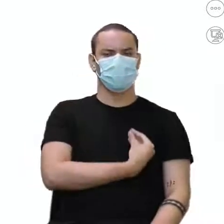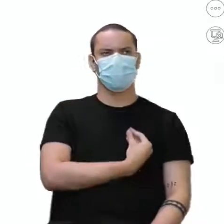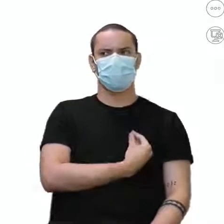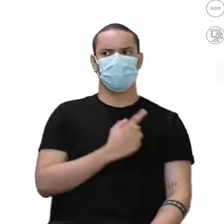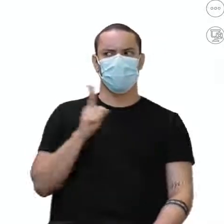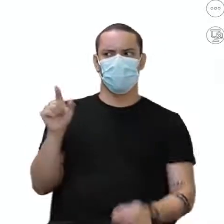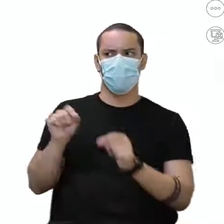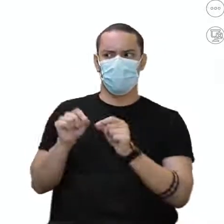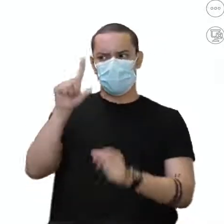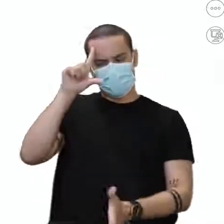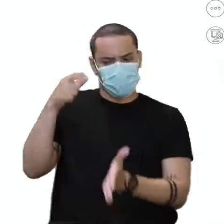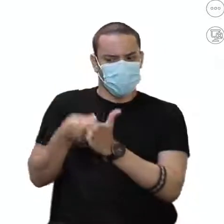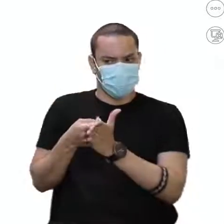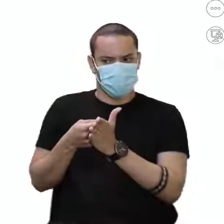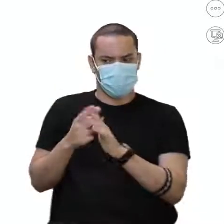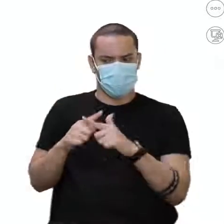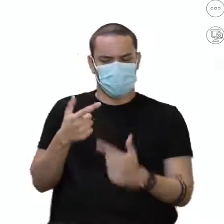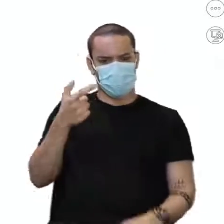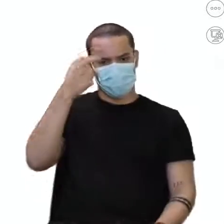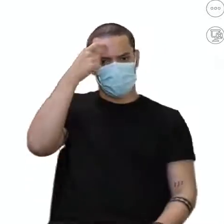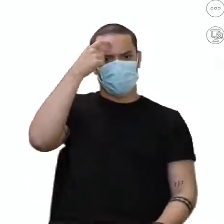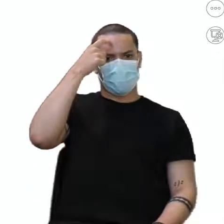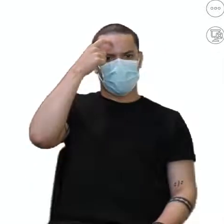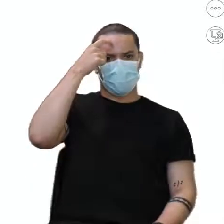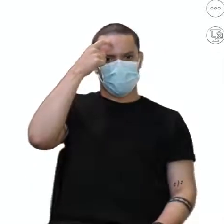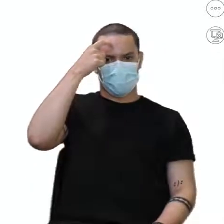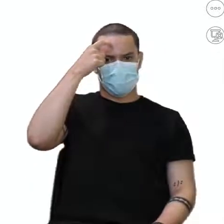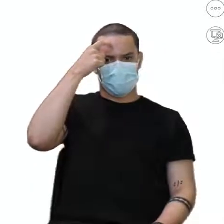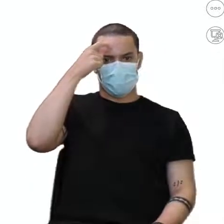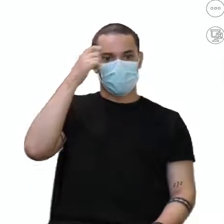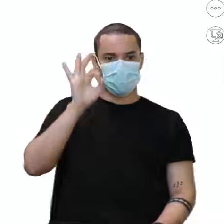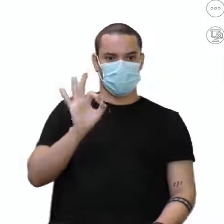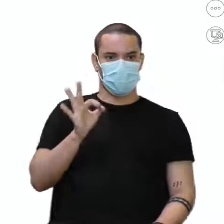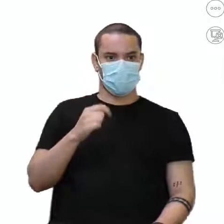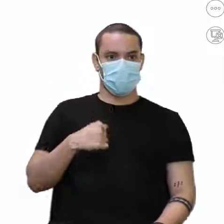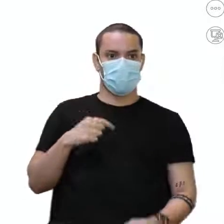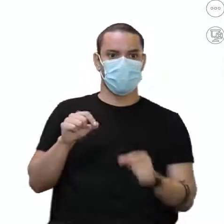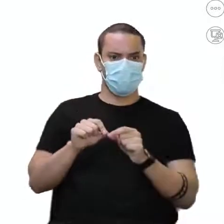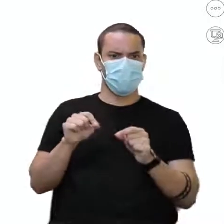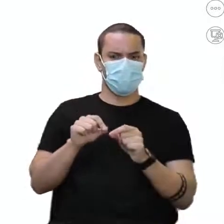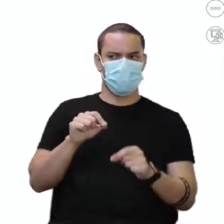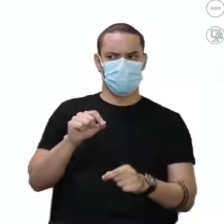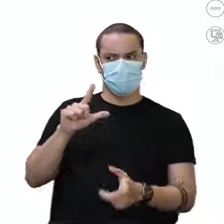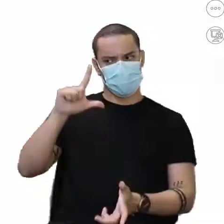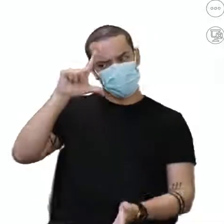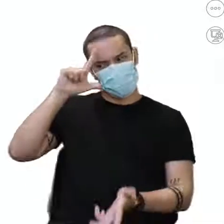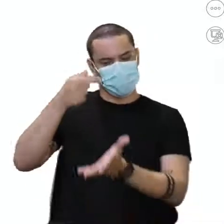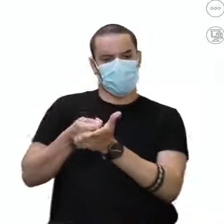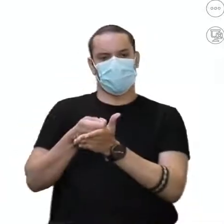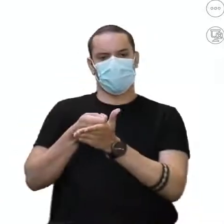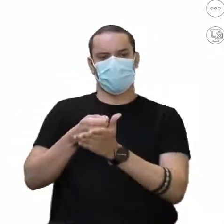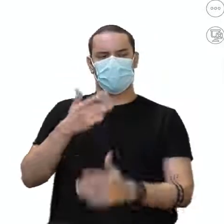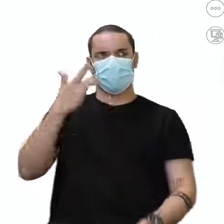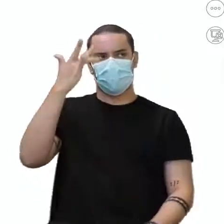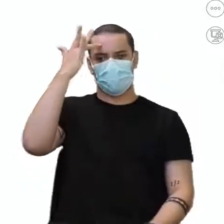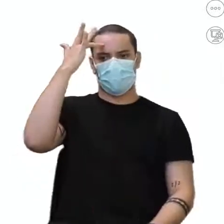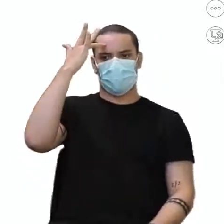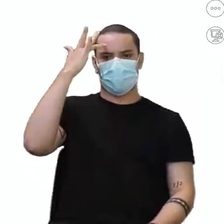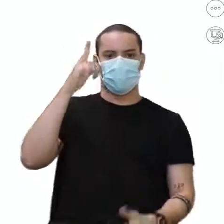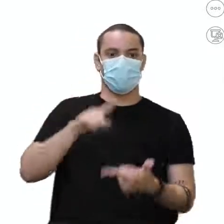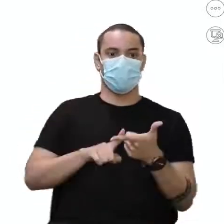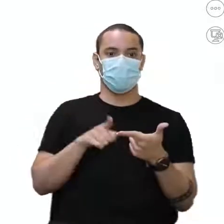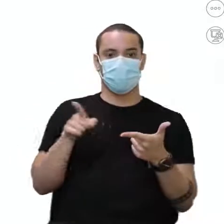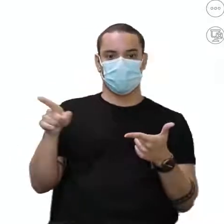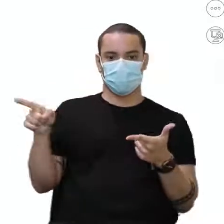de algo. Então, I made a conscious decision. Eu fiz uma decisão consciente. E